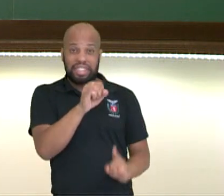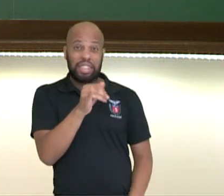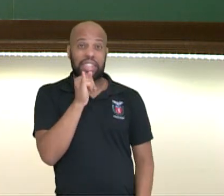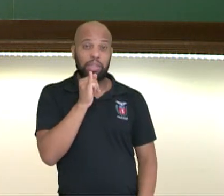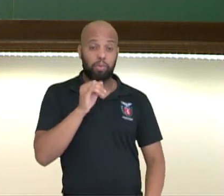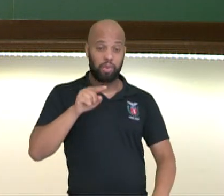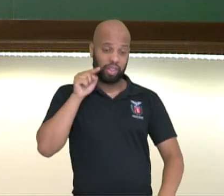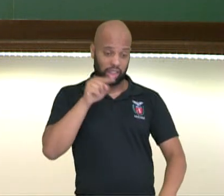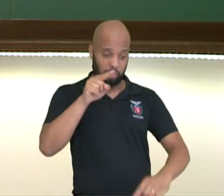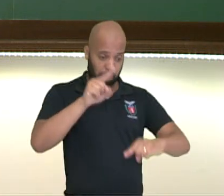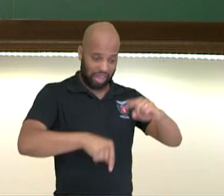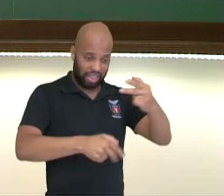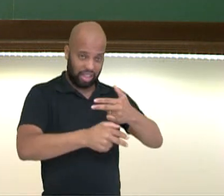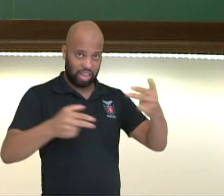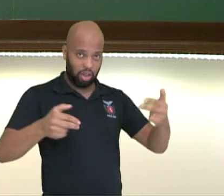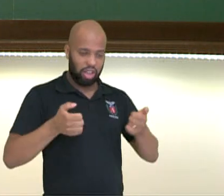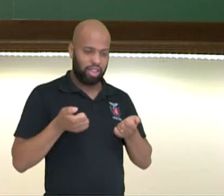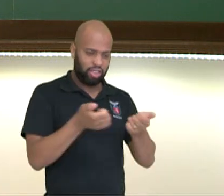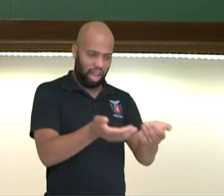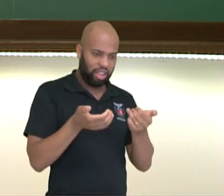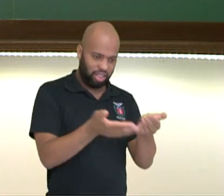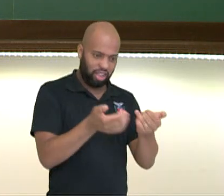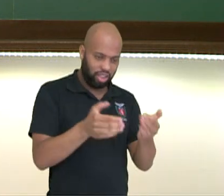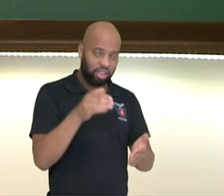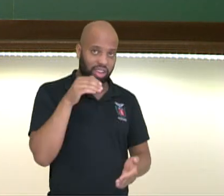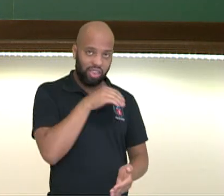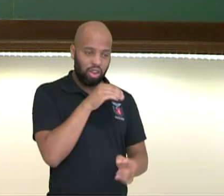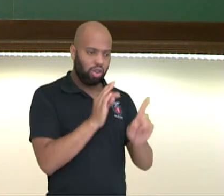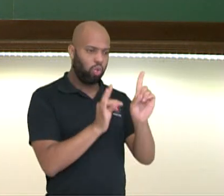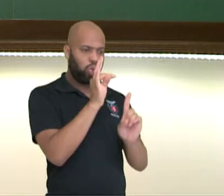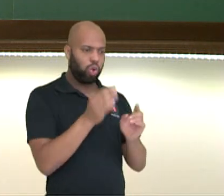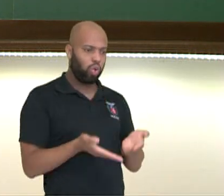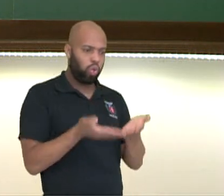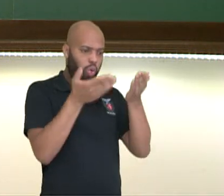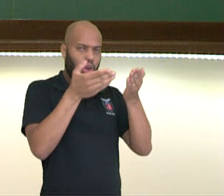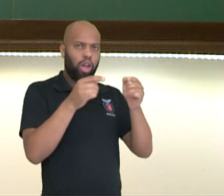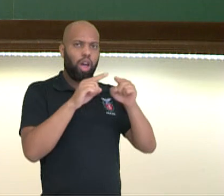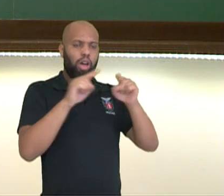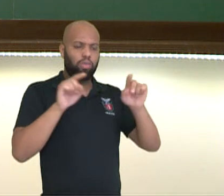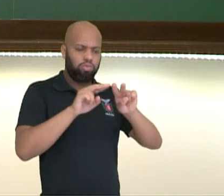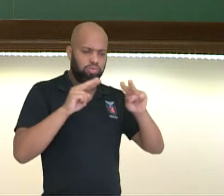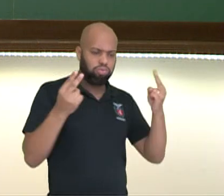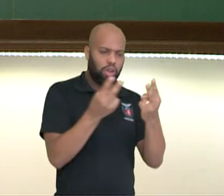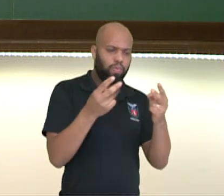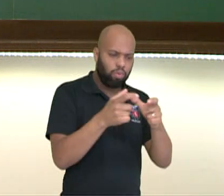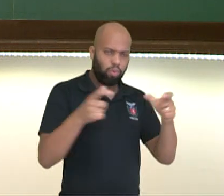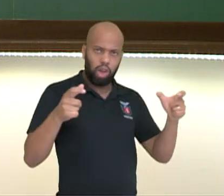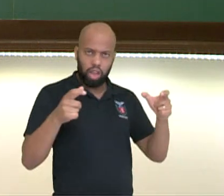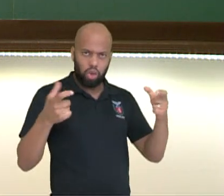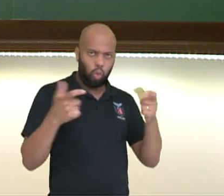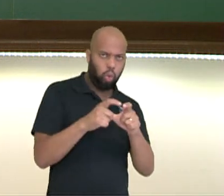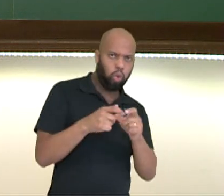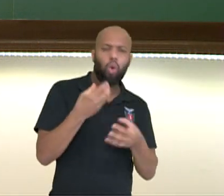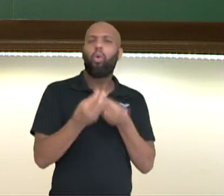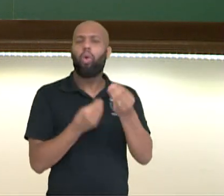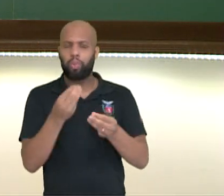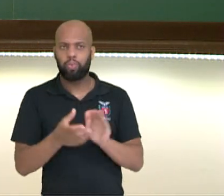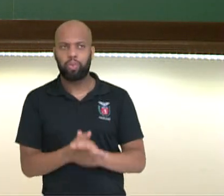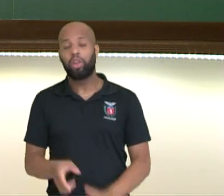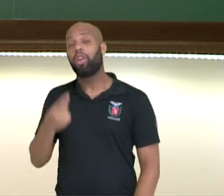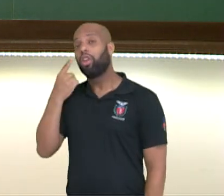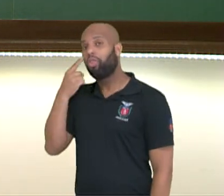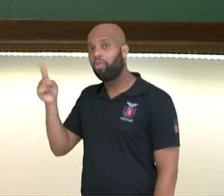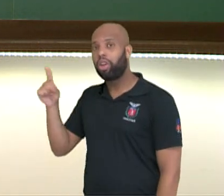volume dele? Aumenta, tá? Aumenta quanto? Então, eu posso acompanhar essa evolução. Por exemplo, aqui tem uma